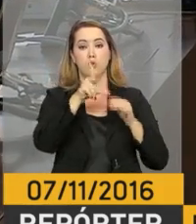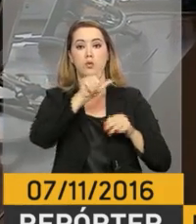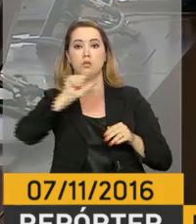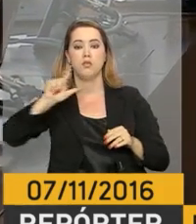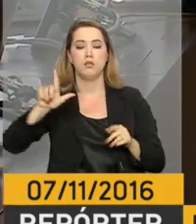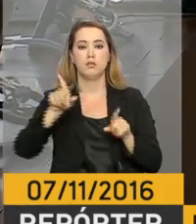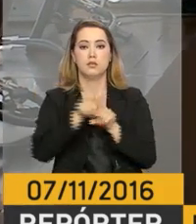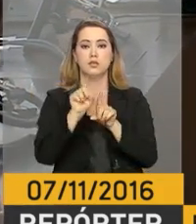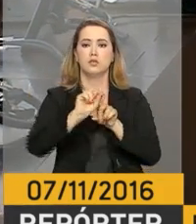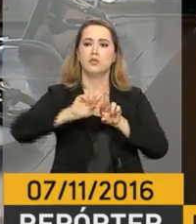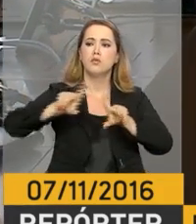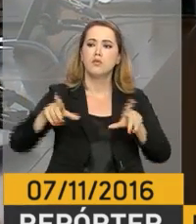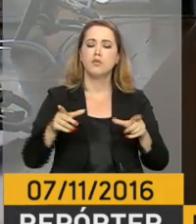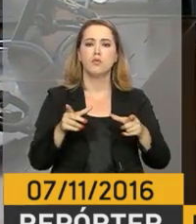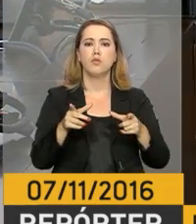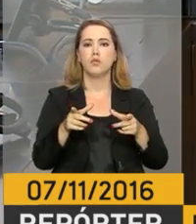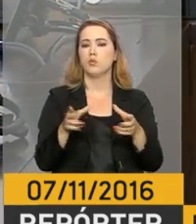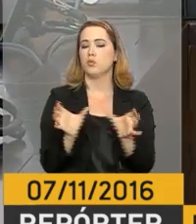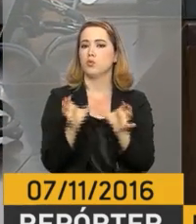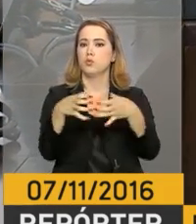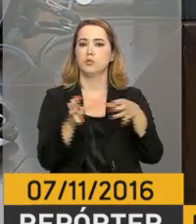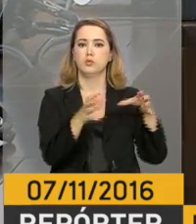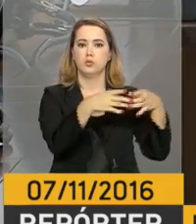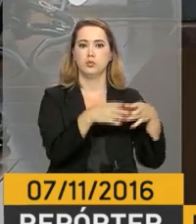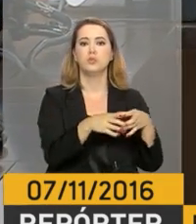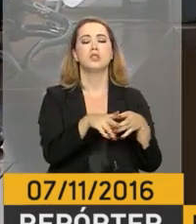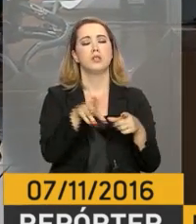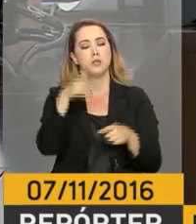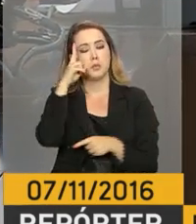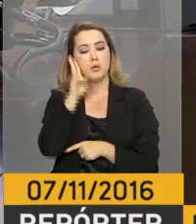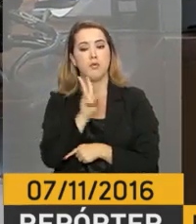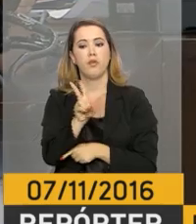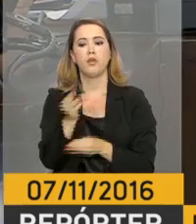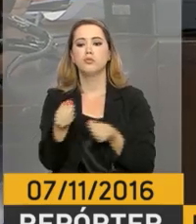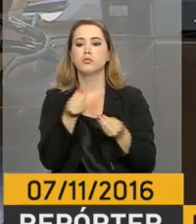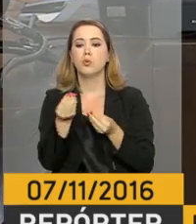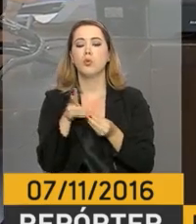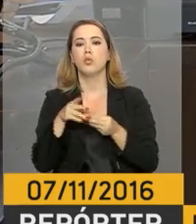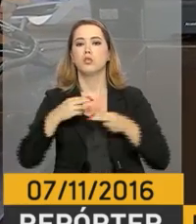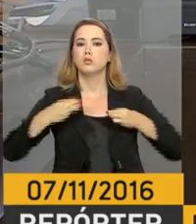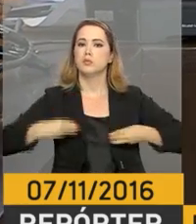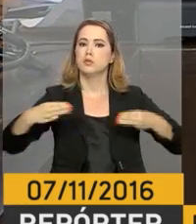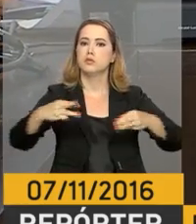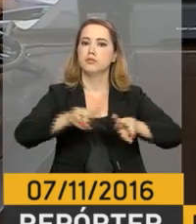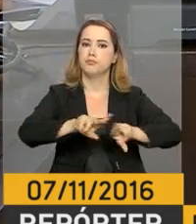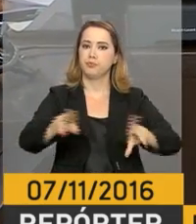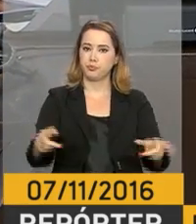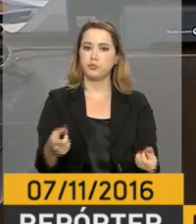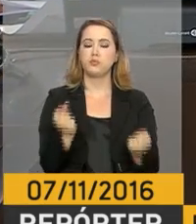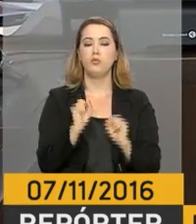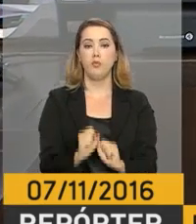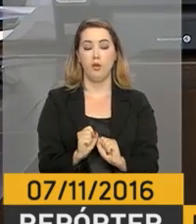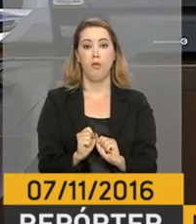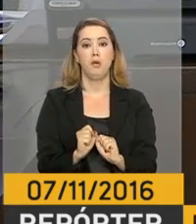setores, especialmente ouvindo os vários ministérios, verificou-se a possibilidade de